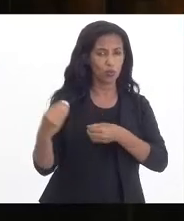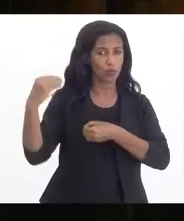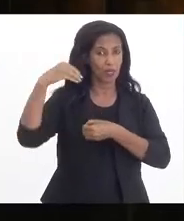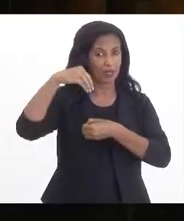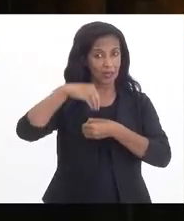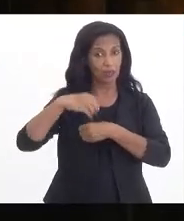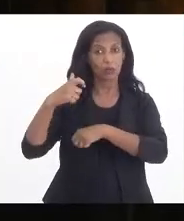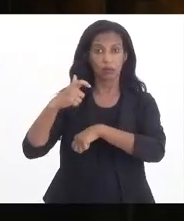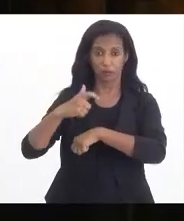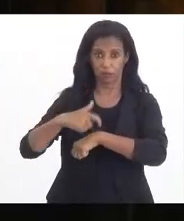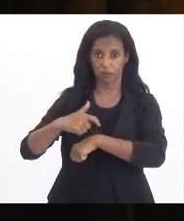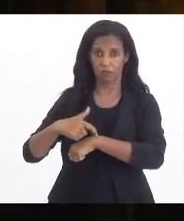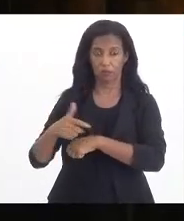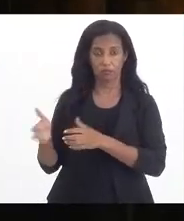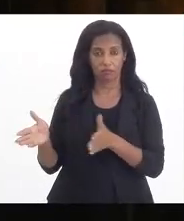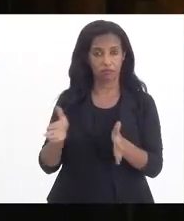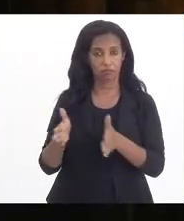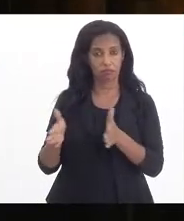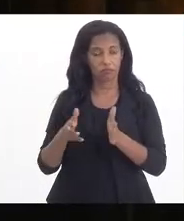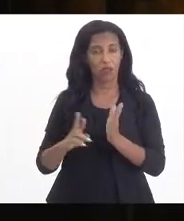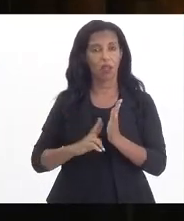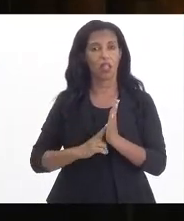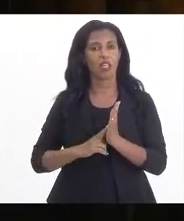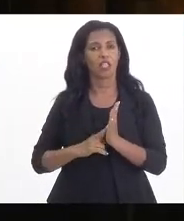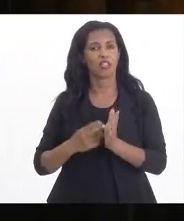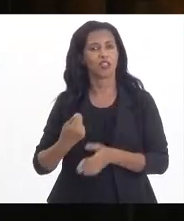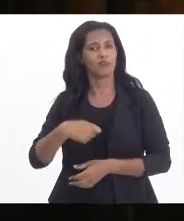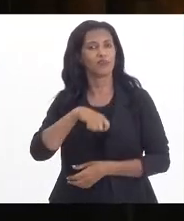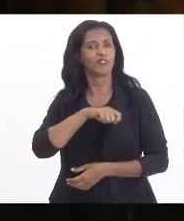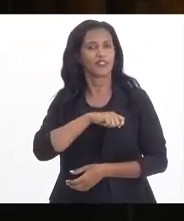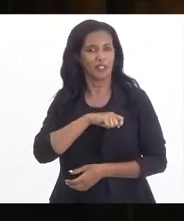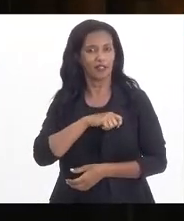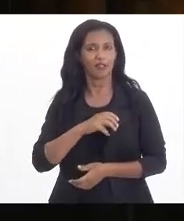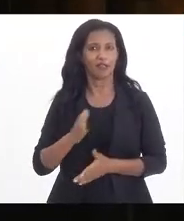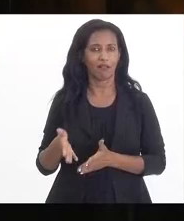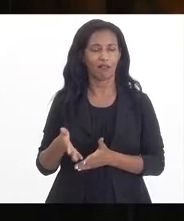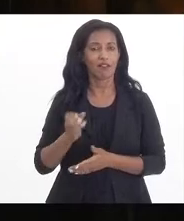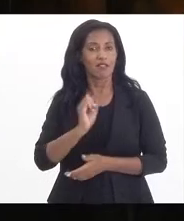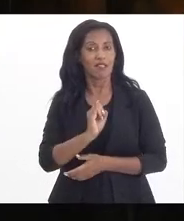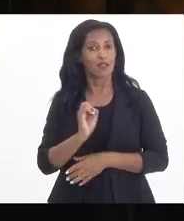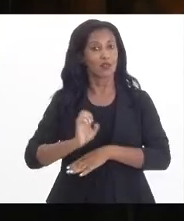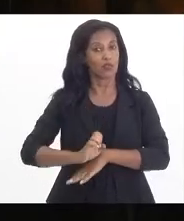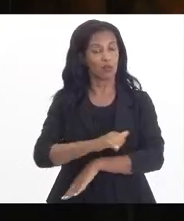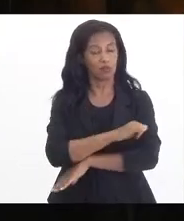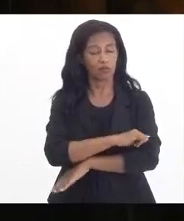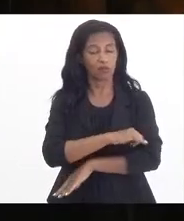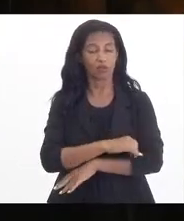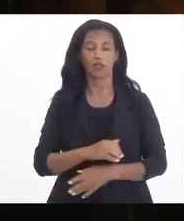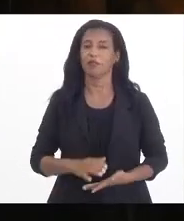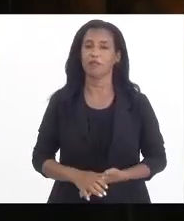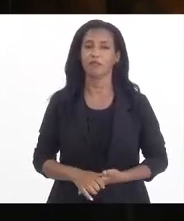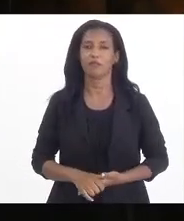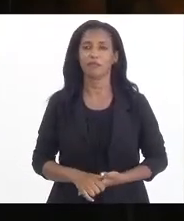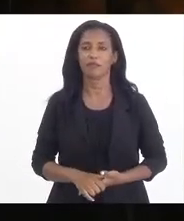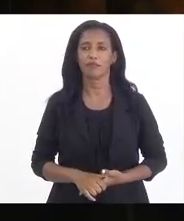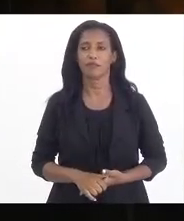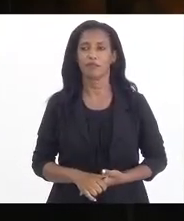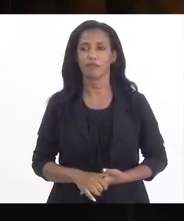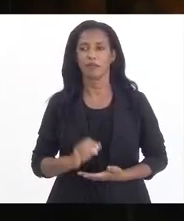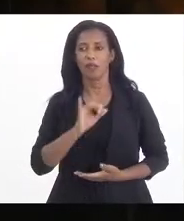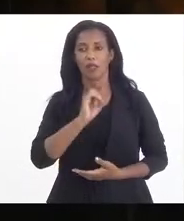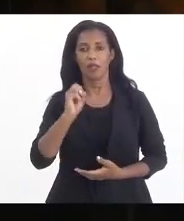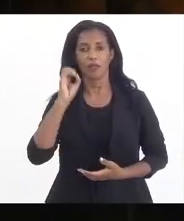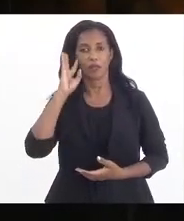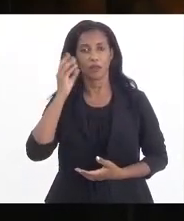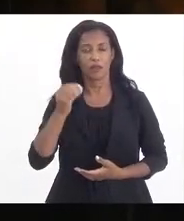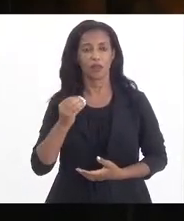do prazo do regime de recuperação fiscal, caso o Estado do Rio de Janeiro, isso será